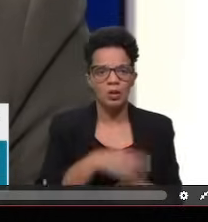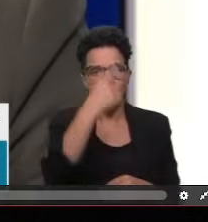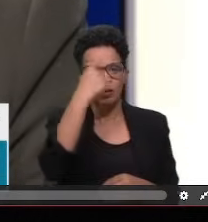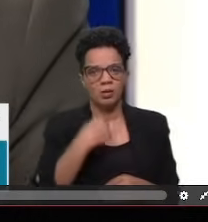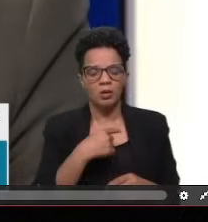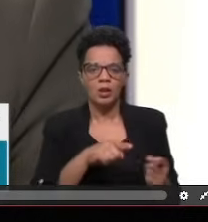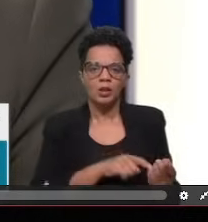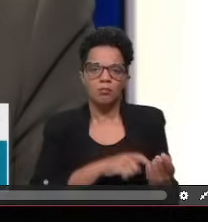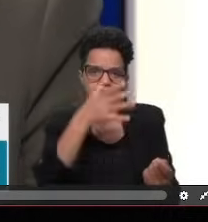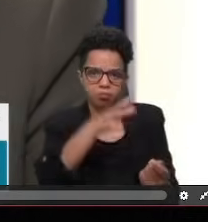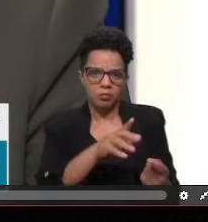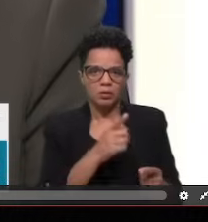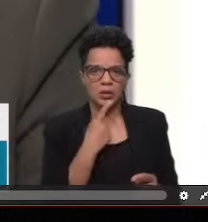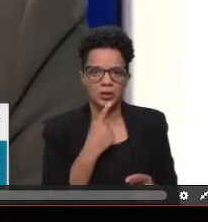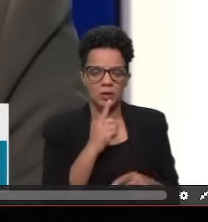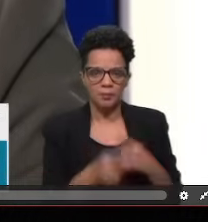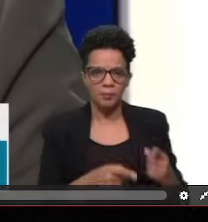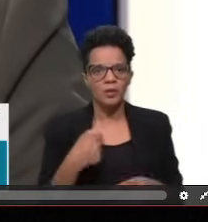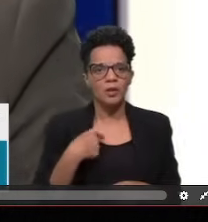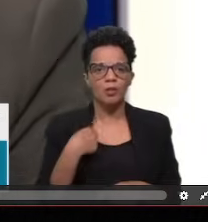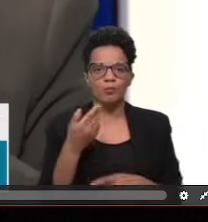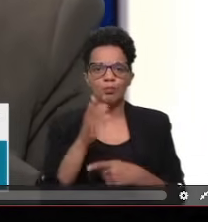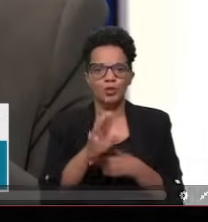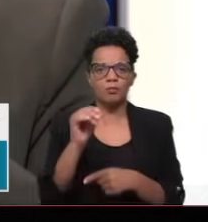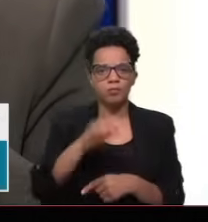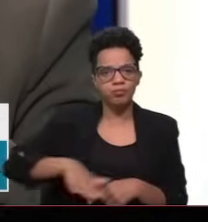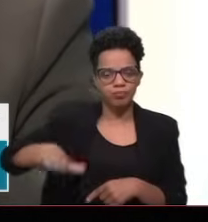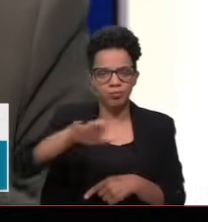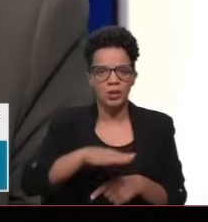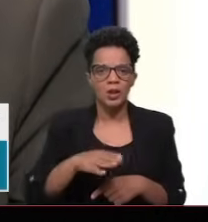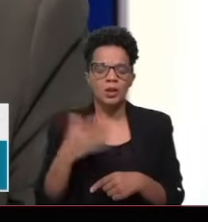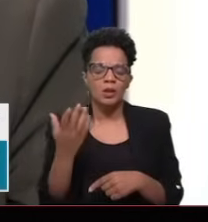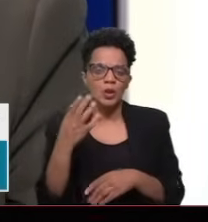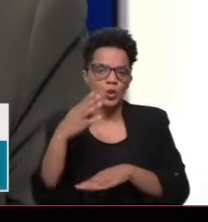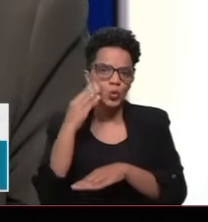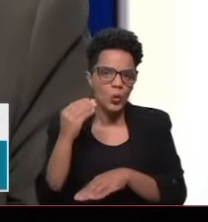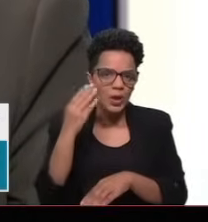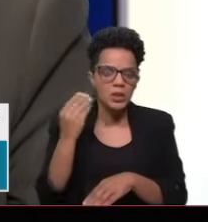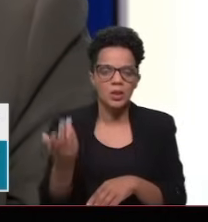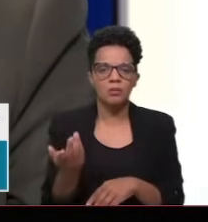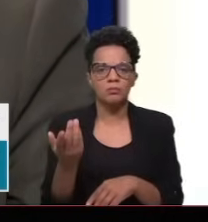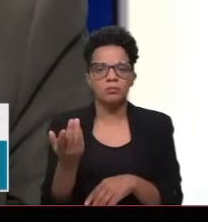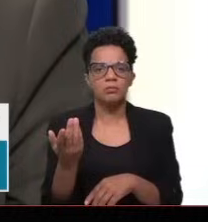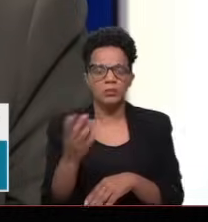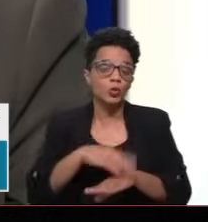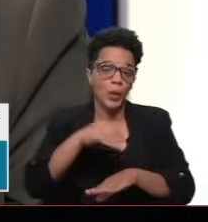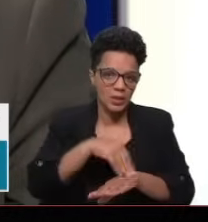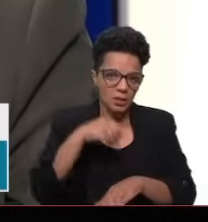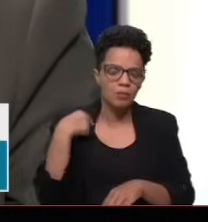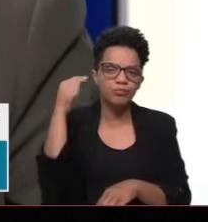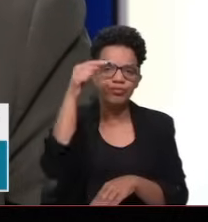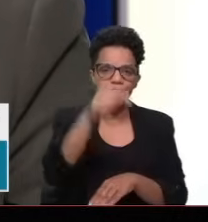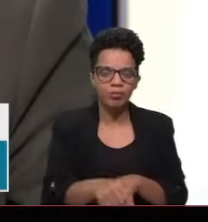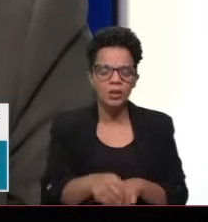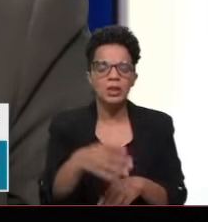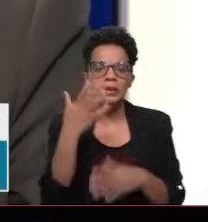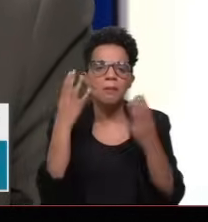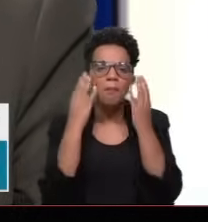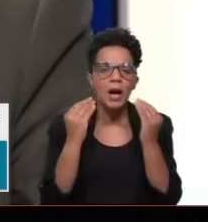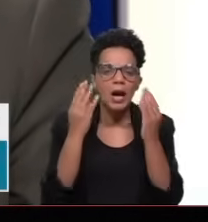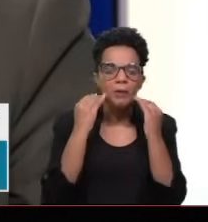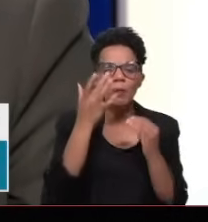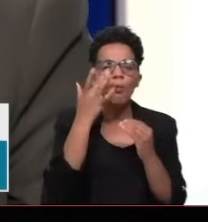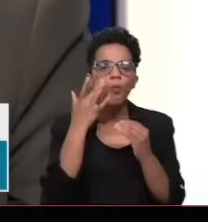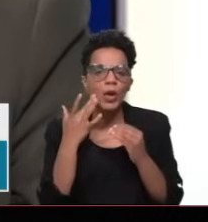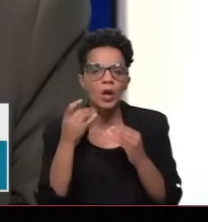racializados Ou seja eu vou à Suécia e por ter uma barba e sear no verão est um bocadinho mais moreno poderia ser detido durante 5 dias um cidadão europeu porque não tinha os